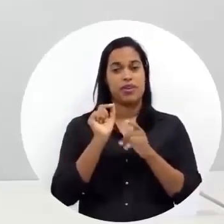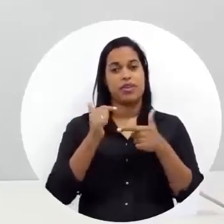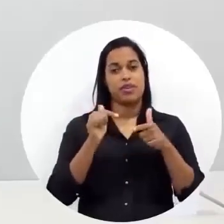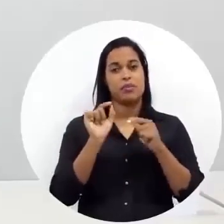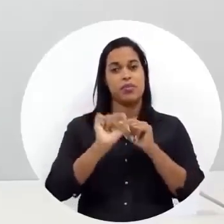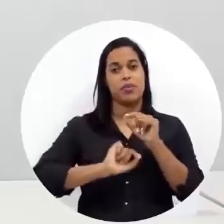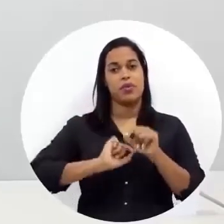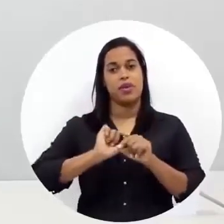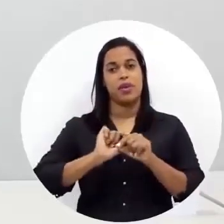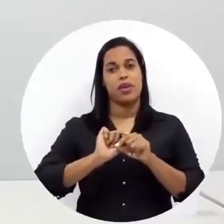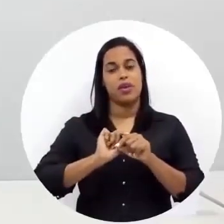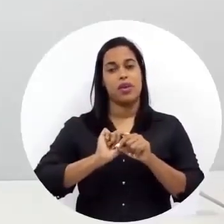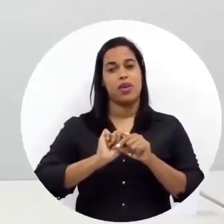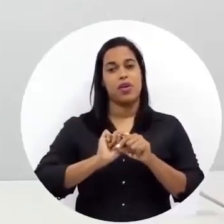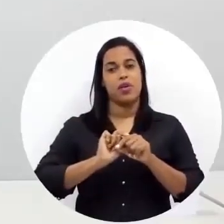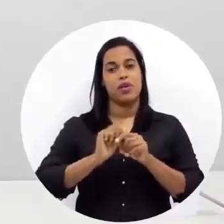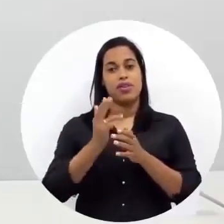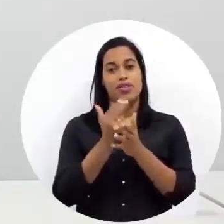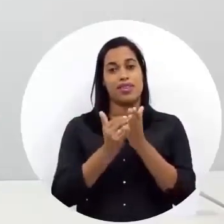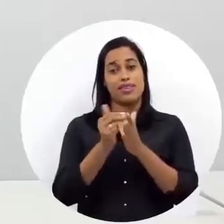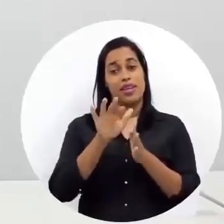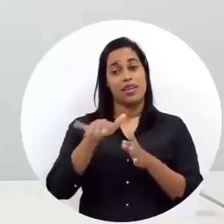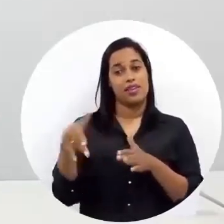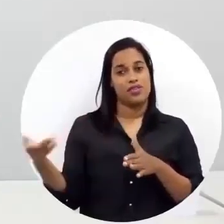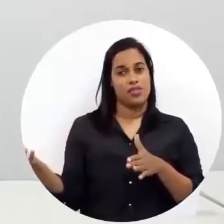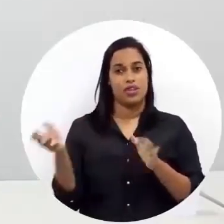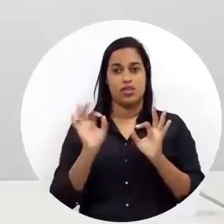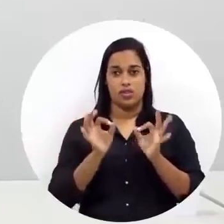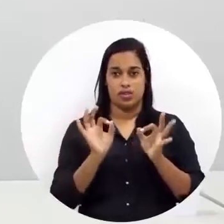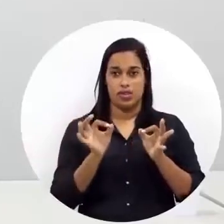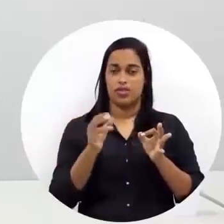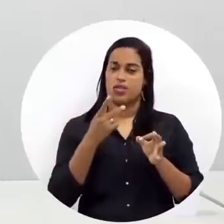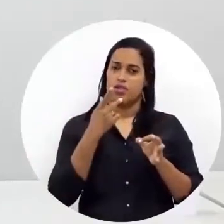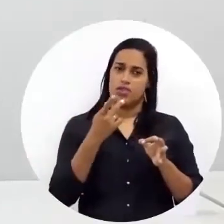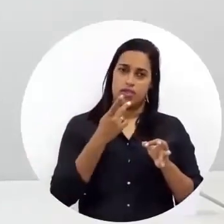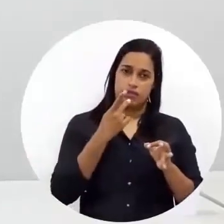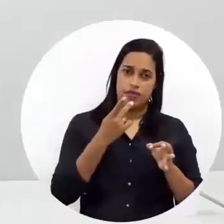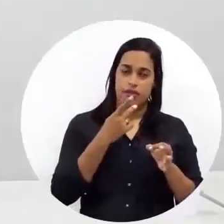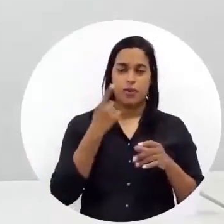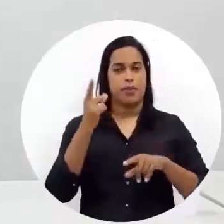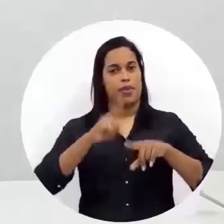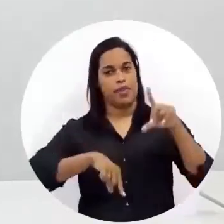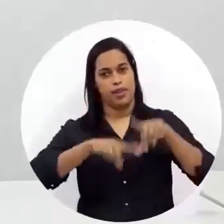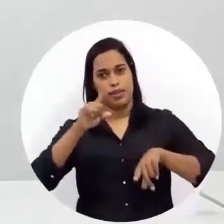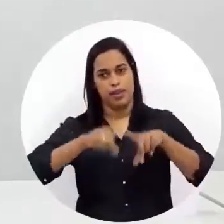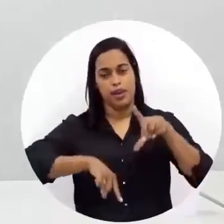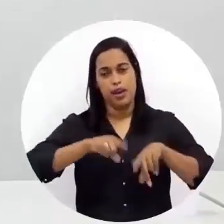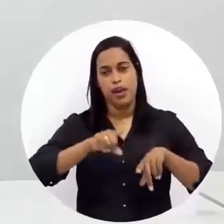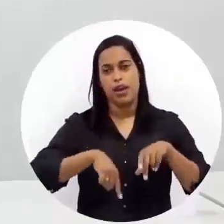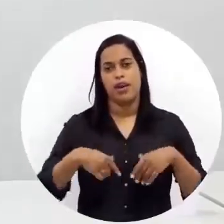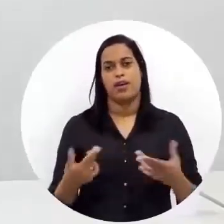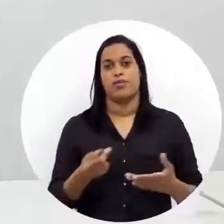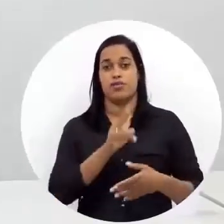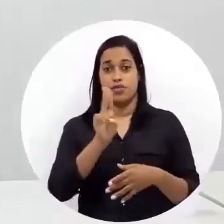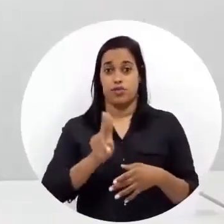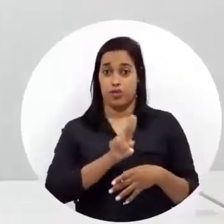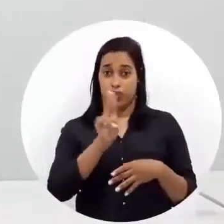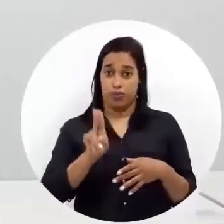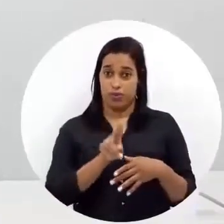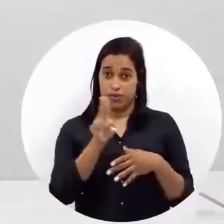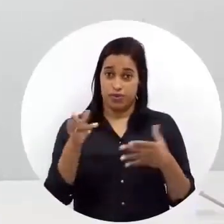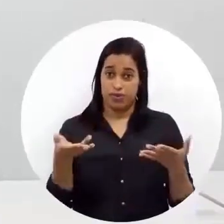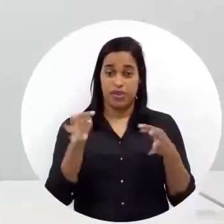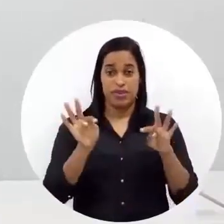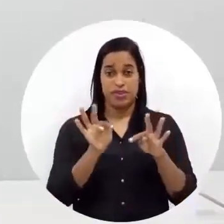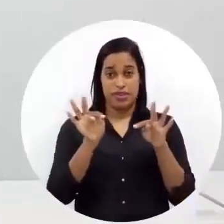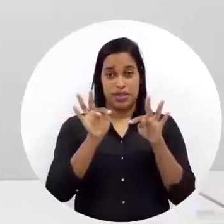um pouco do design de exterior, tá? A gente falou um pouco de materiais que